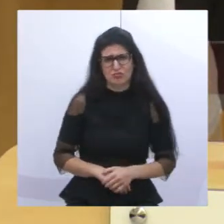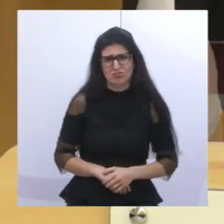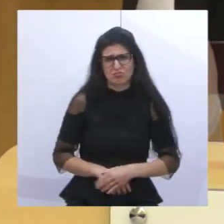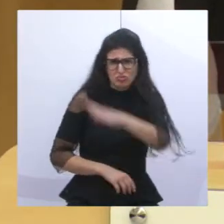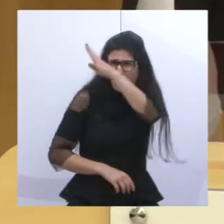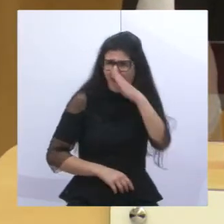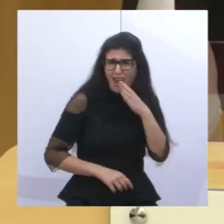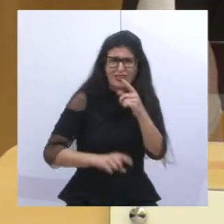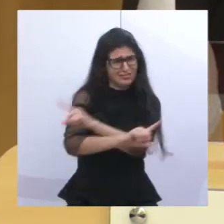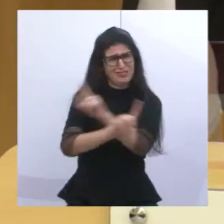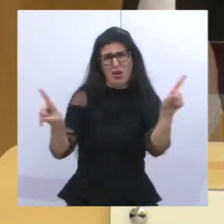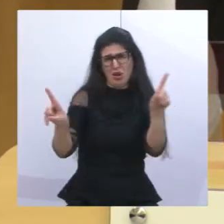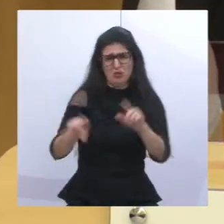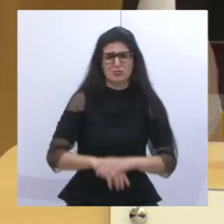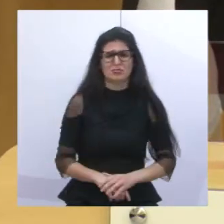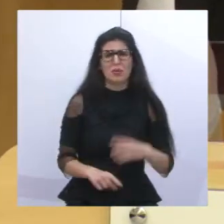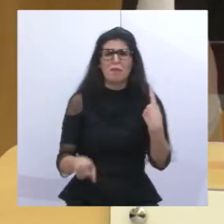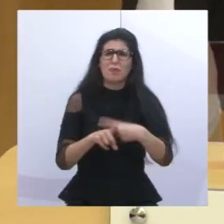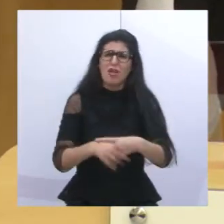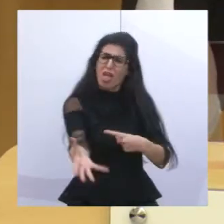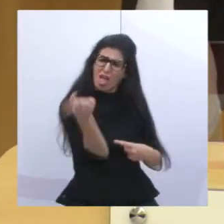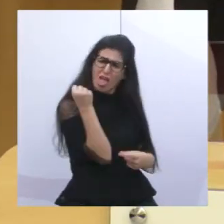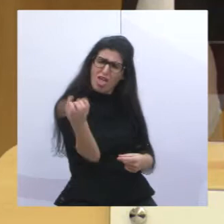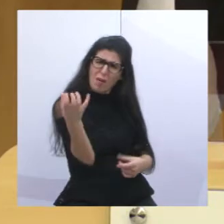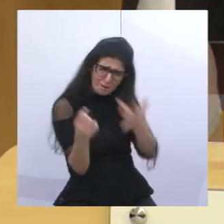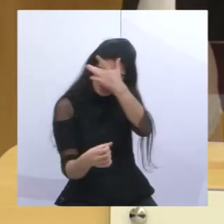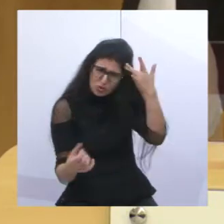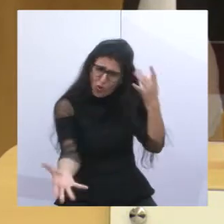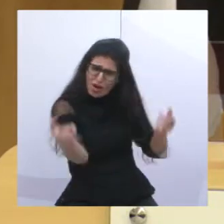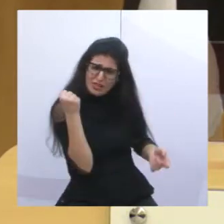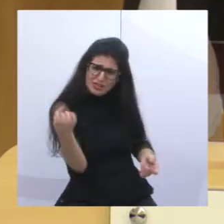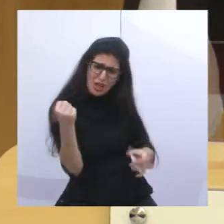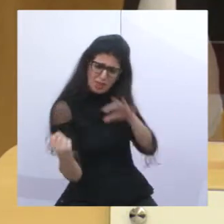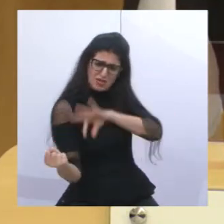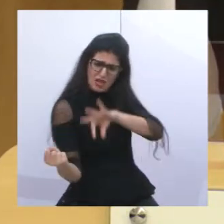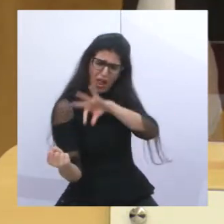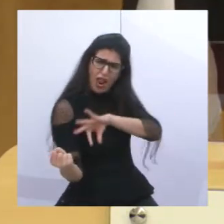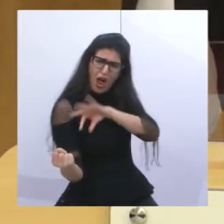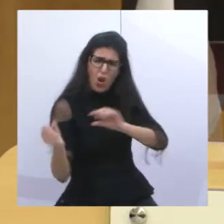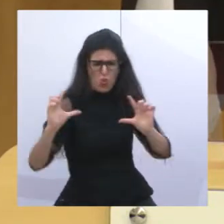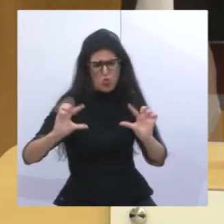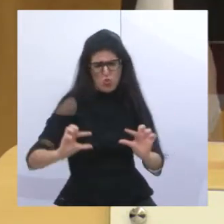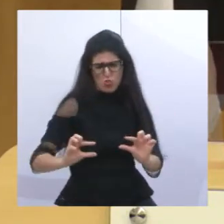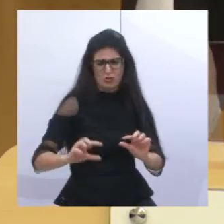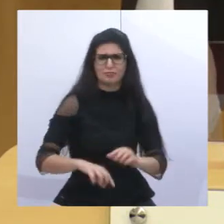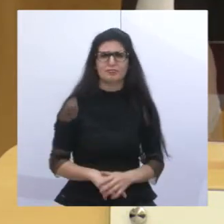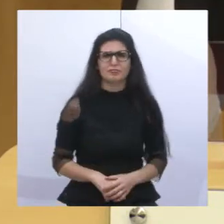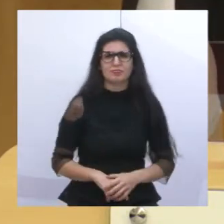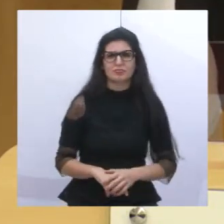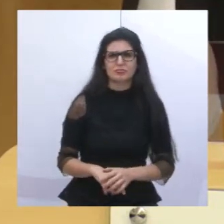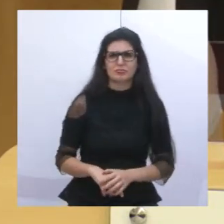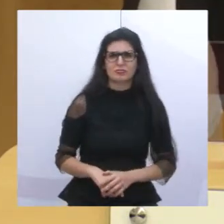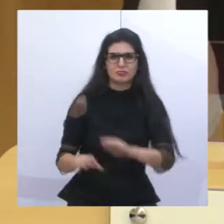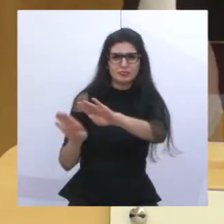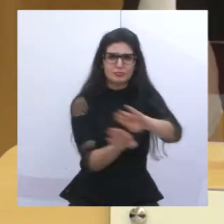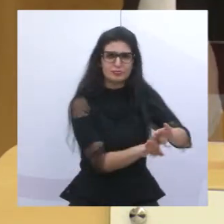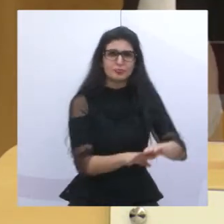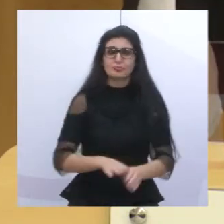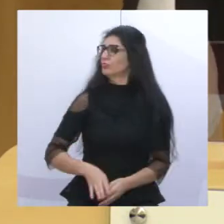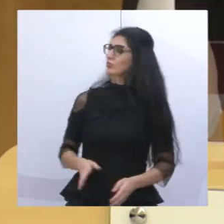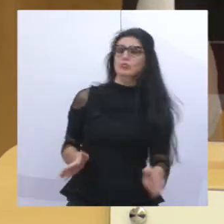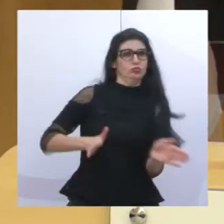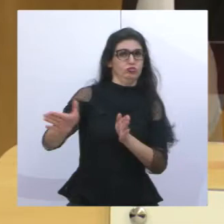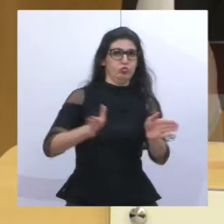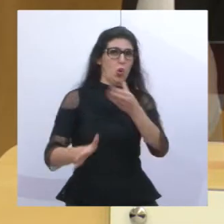fome. Então, o atual gestor, ele faz o quê? Ele oferece um preconceito sobre essas pessoas que